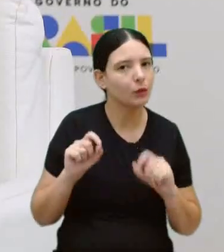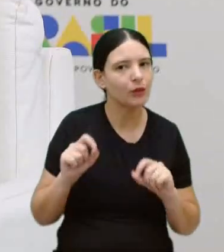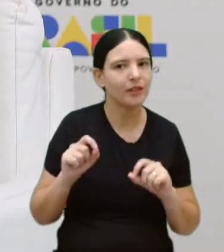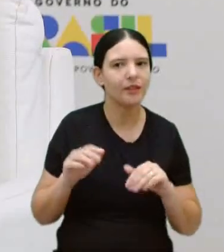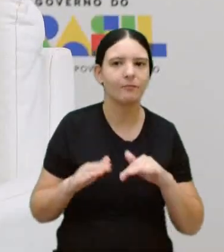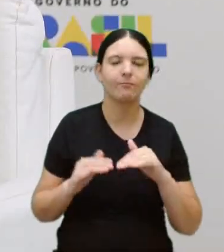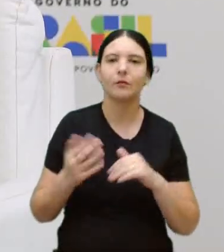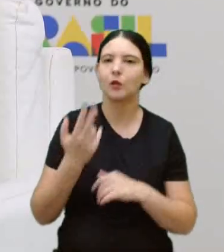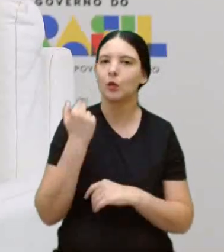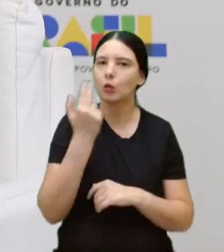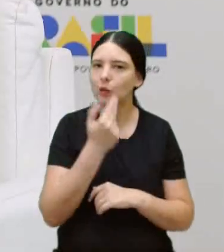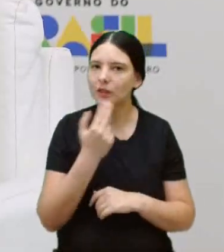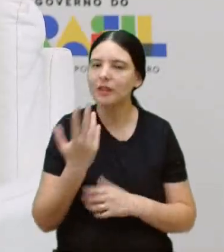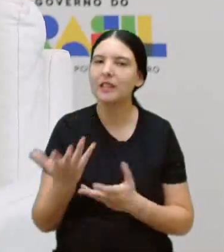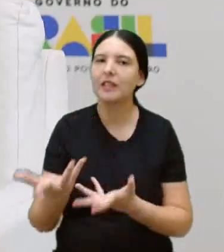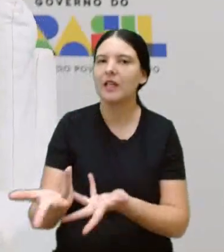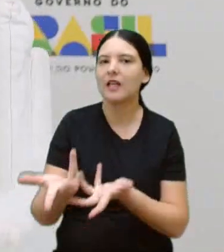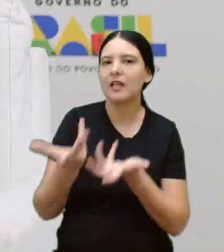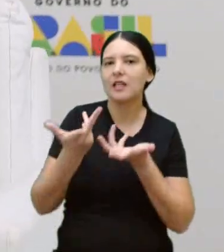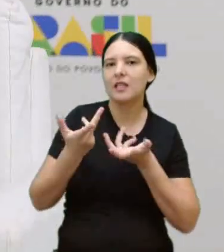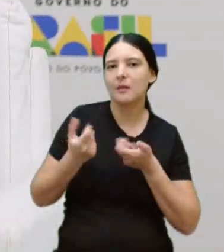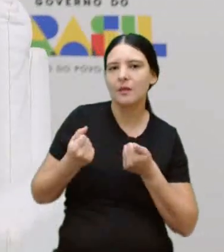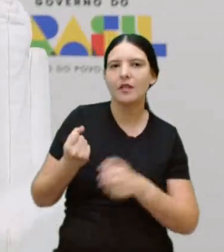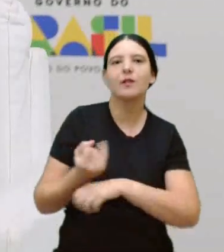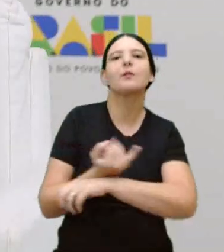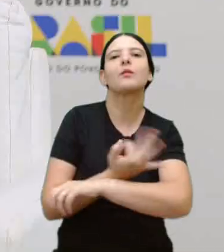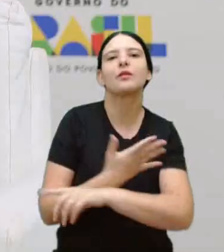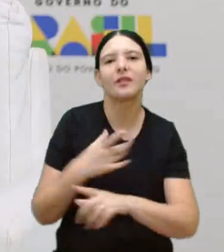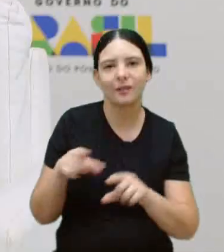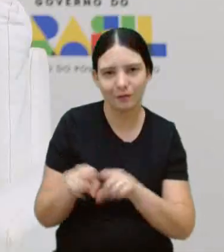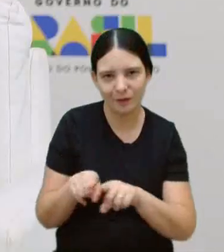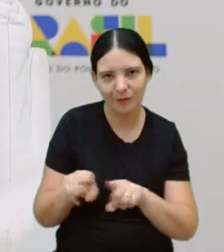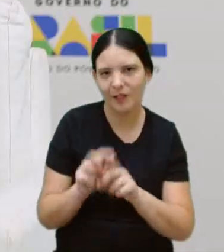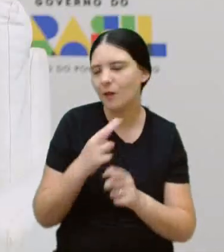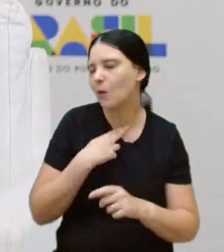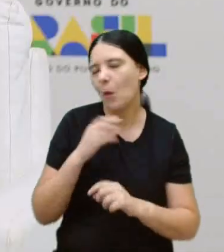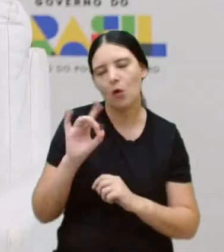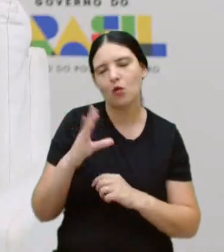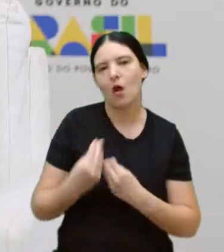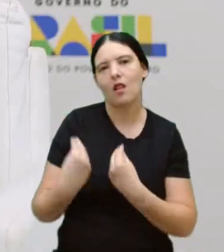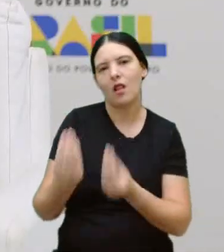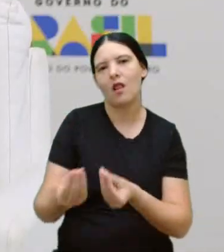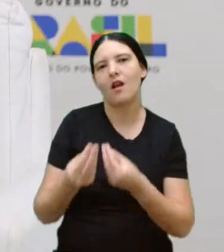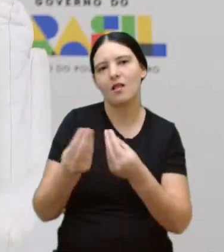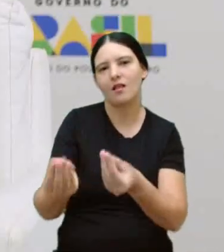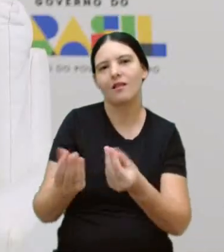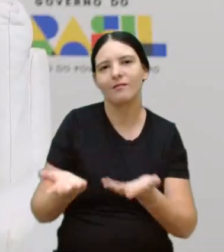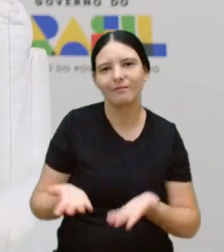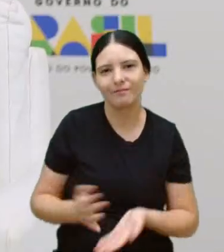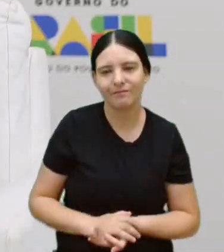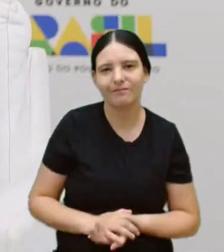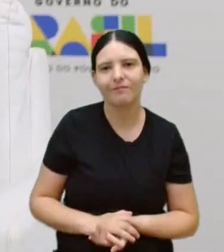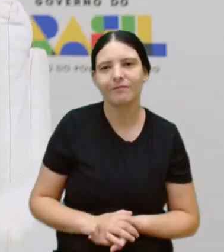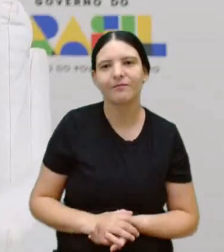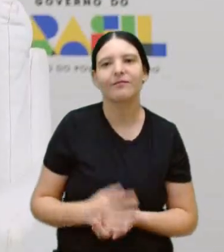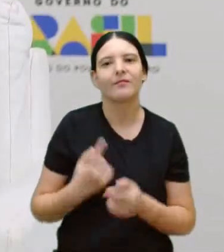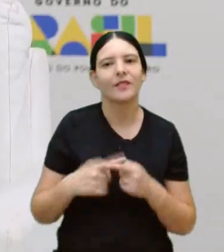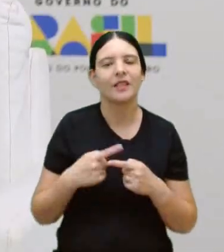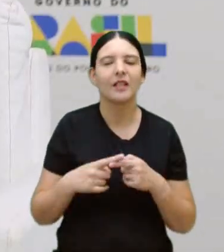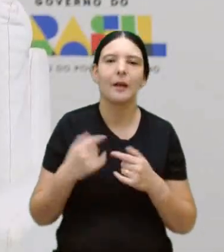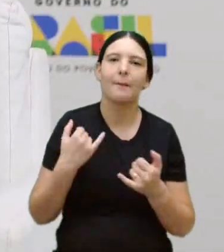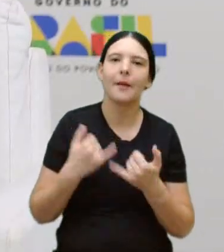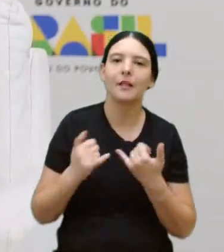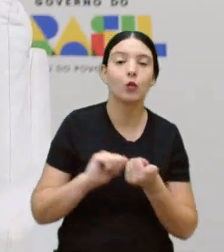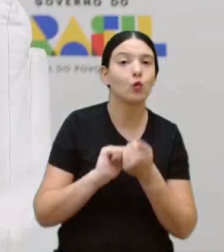emocionalmente também. Não posso só nutrir o outro. Né? É um jogo de frescobol, né? Não é um